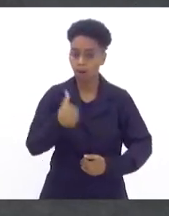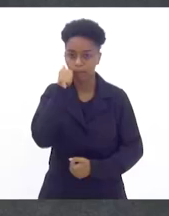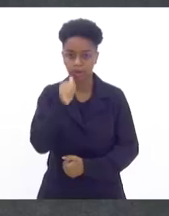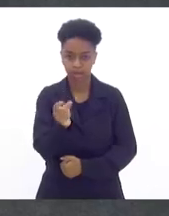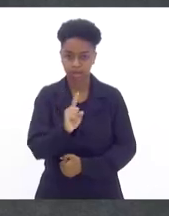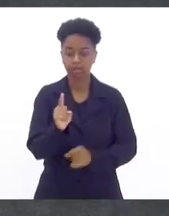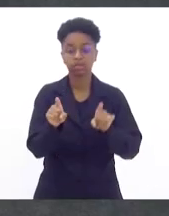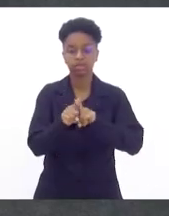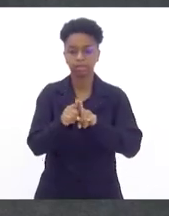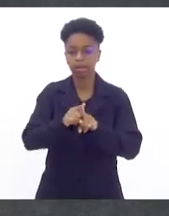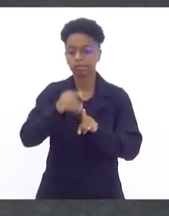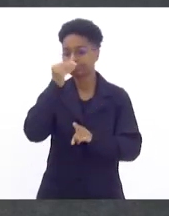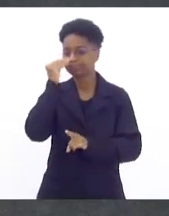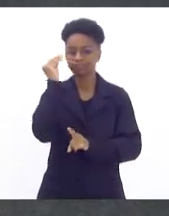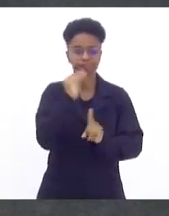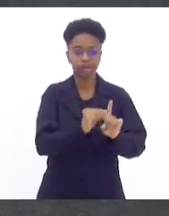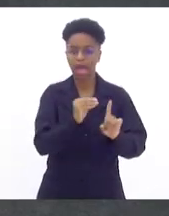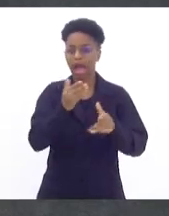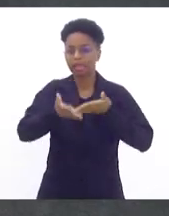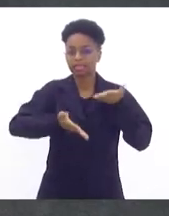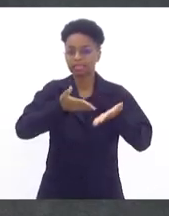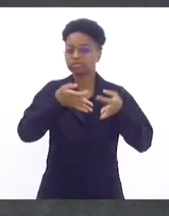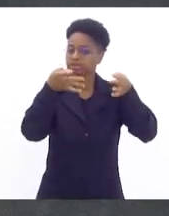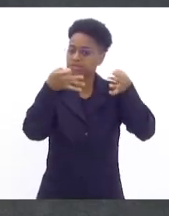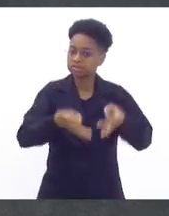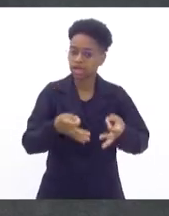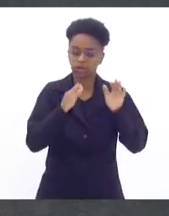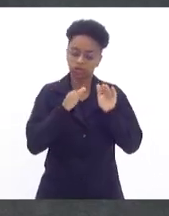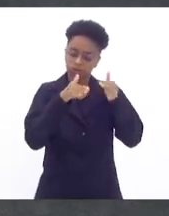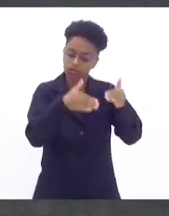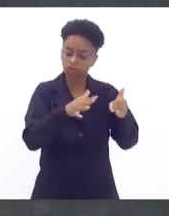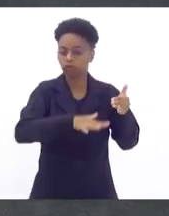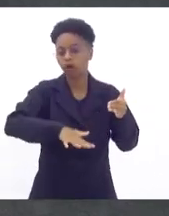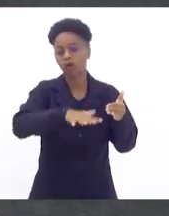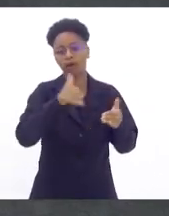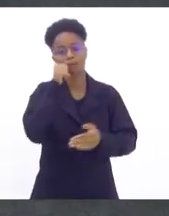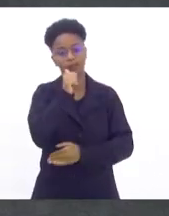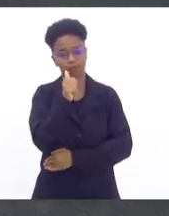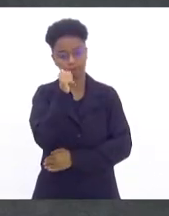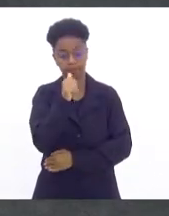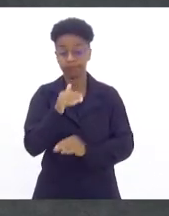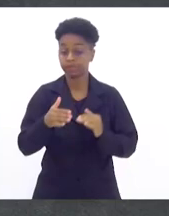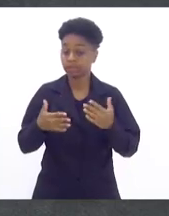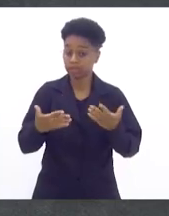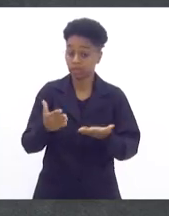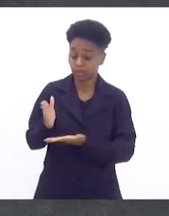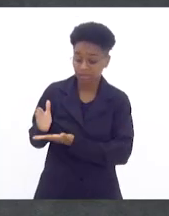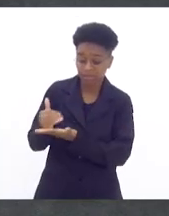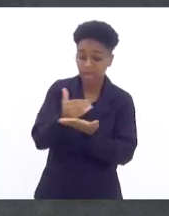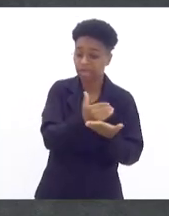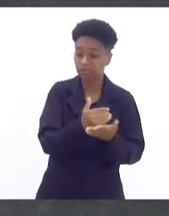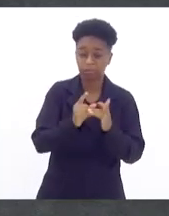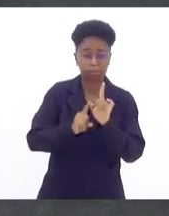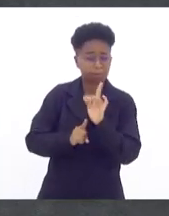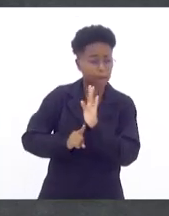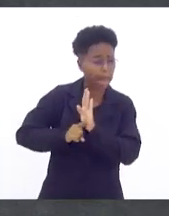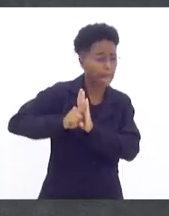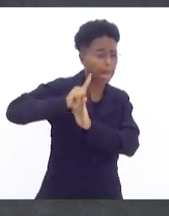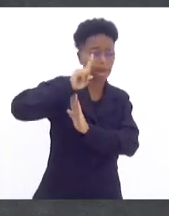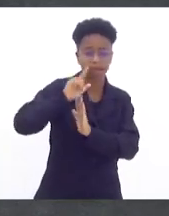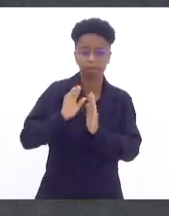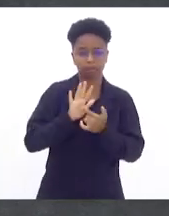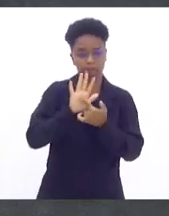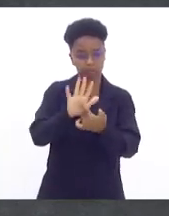inviabilização do atendimento correto e específico a essas mulheres Então os dados são alarmantes senhora